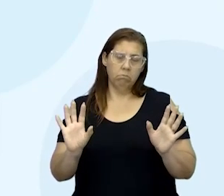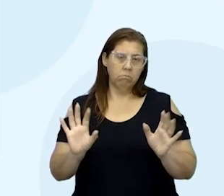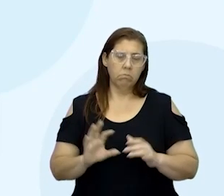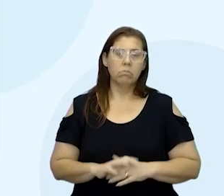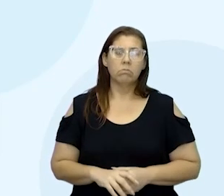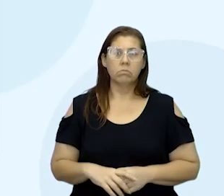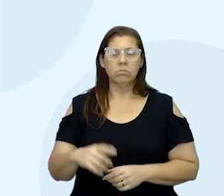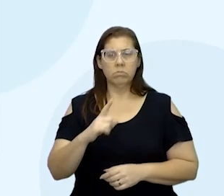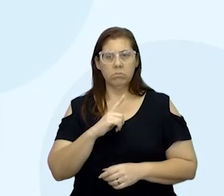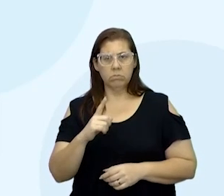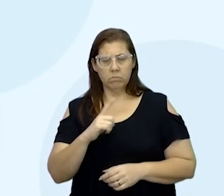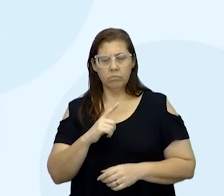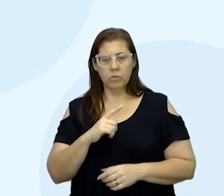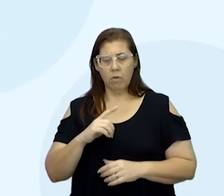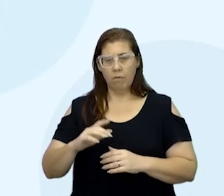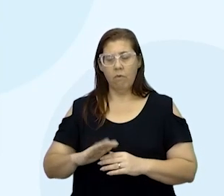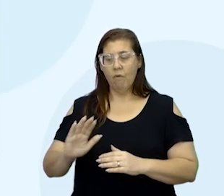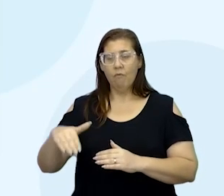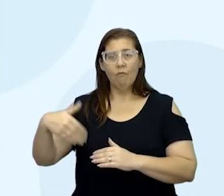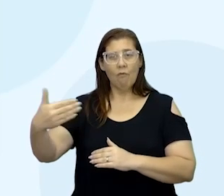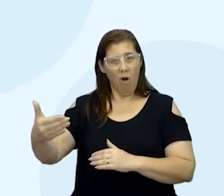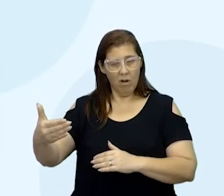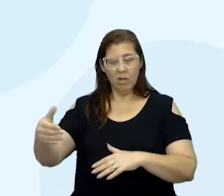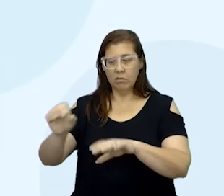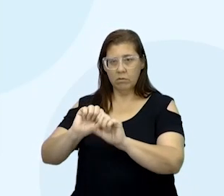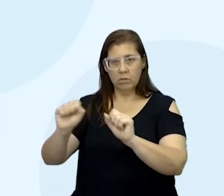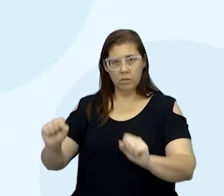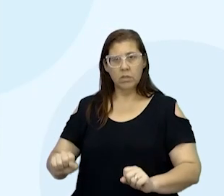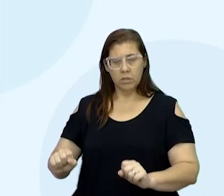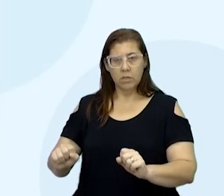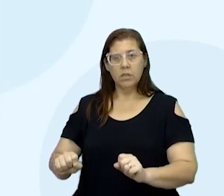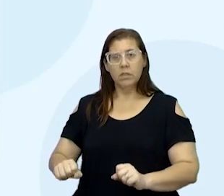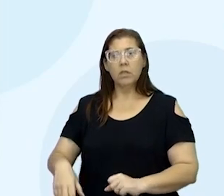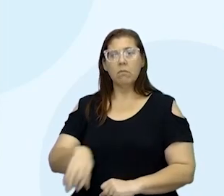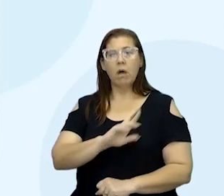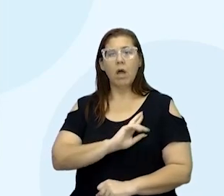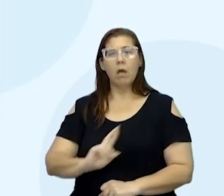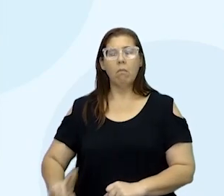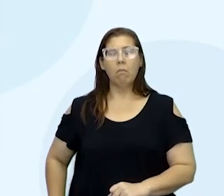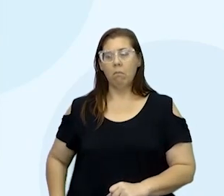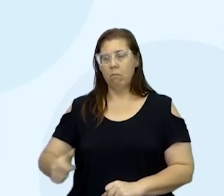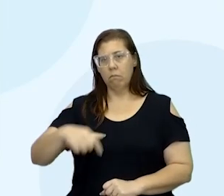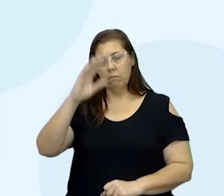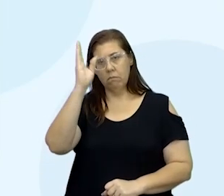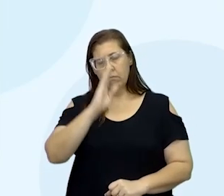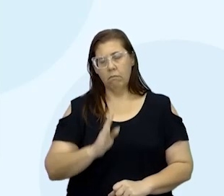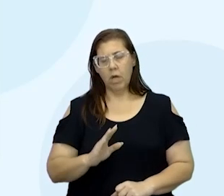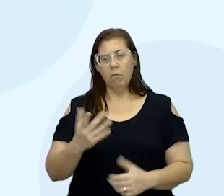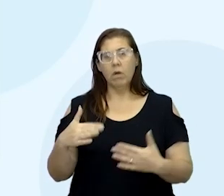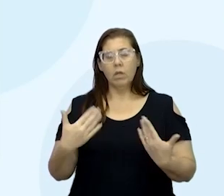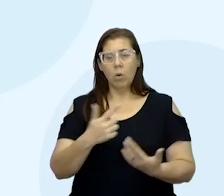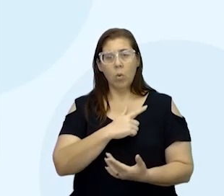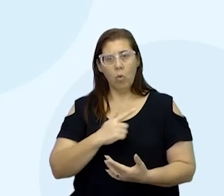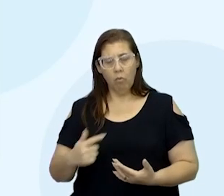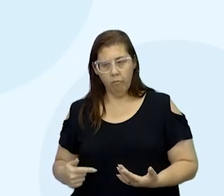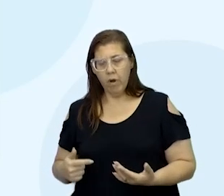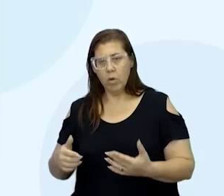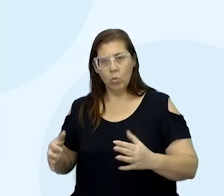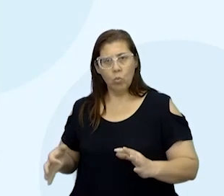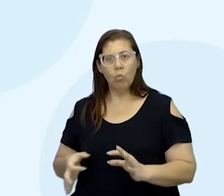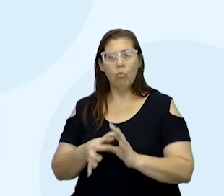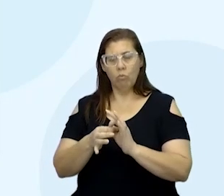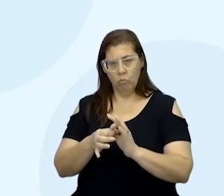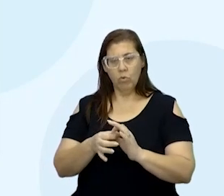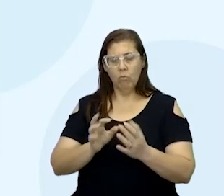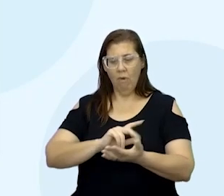que vivia fora do sistema republicano do Brasil. Então o governo juntou, né, fez uma expedição, né,